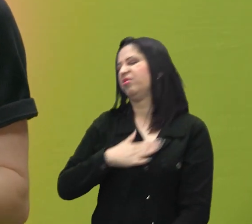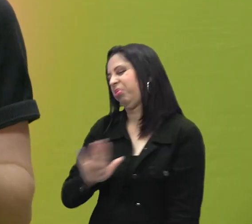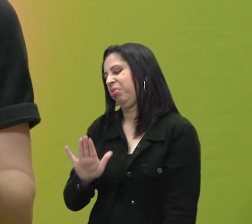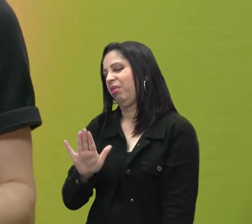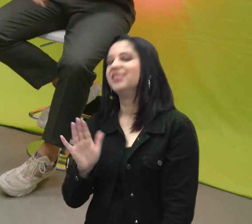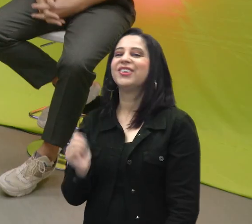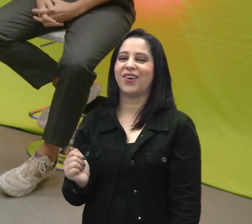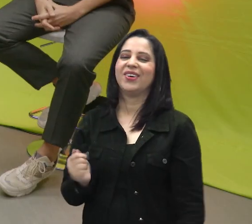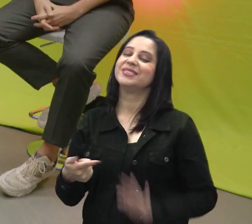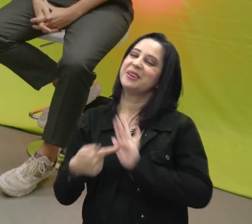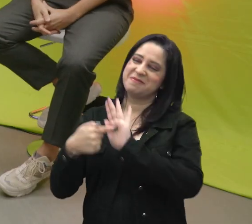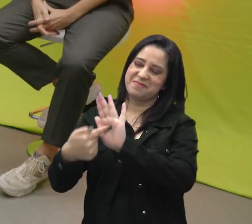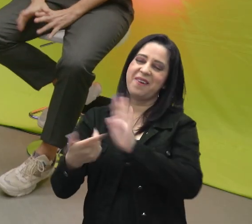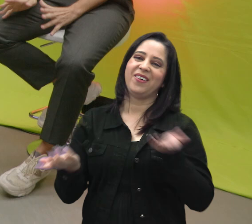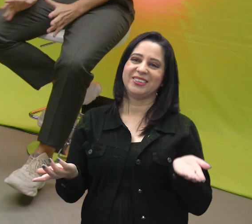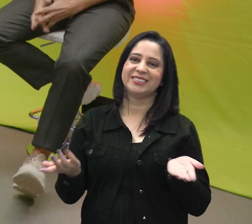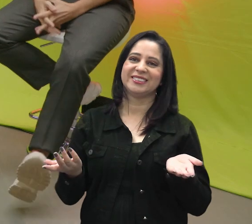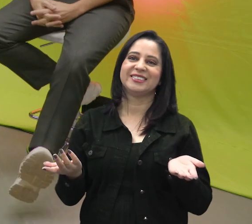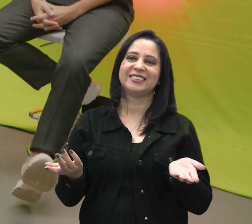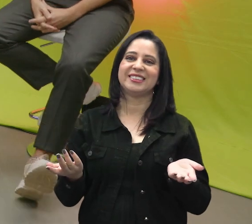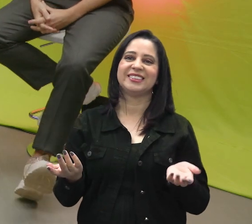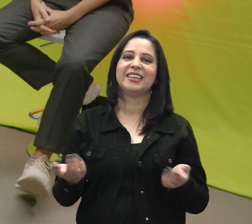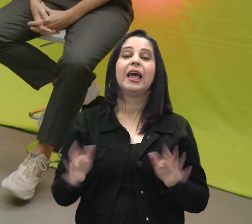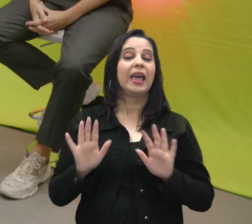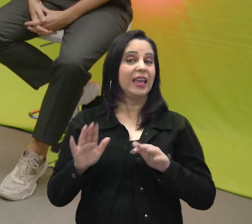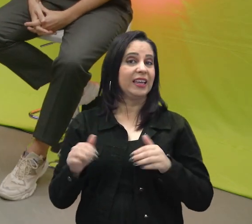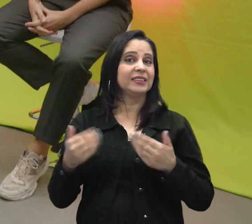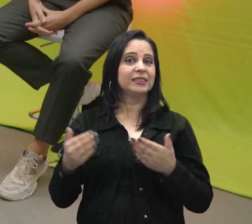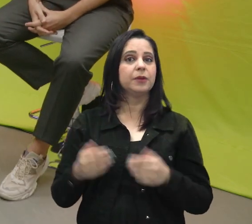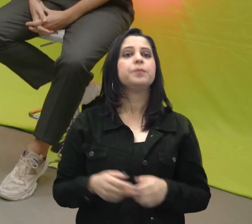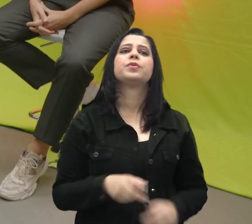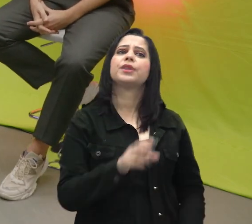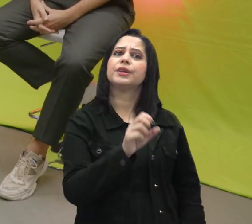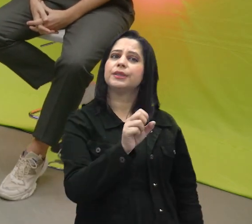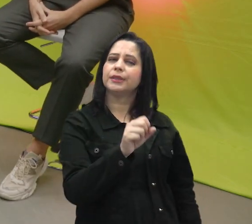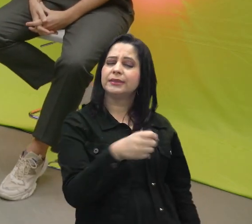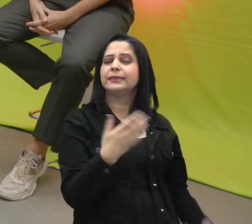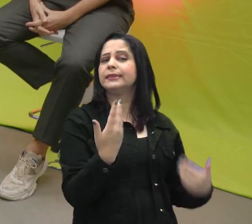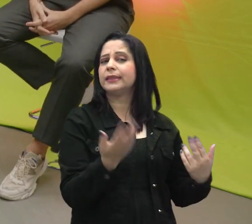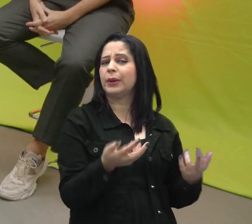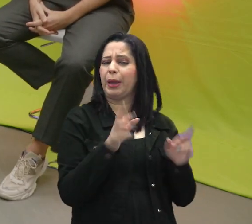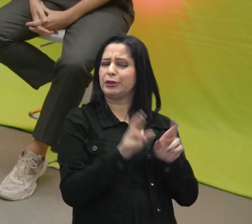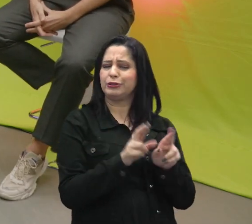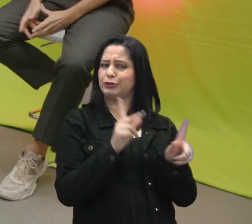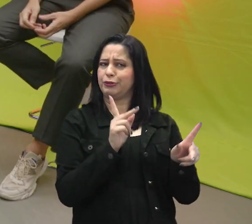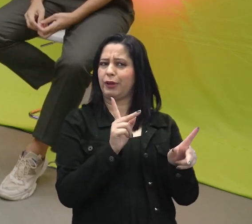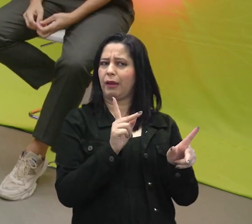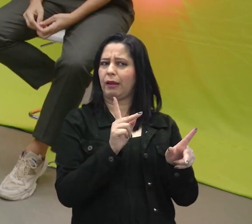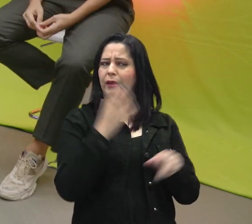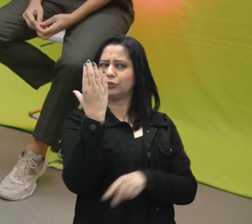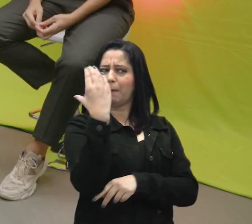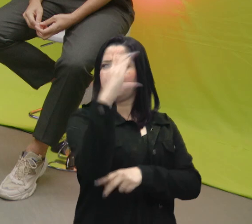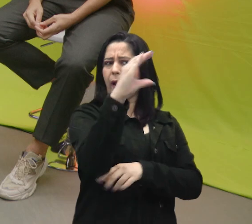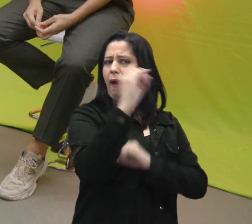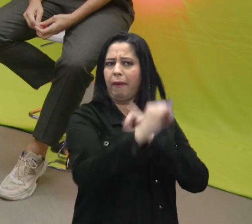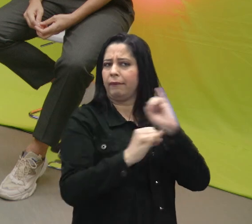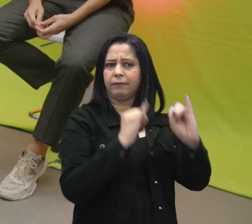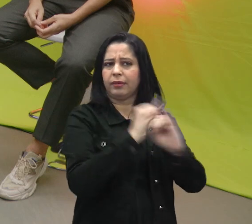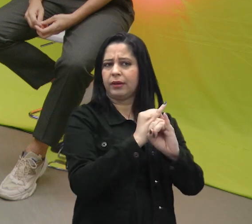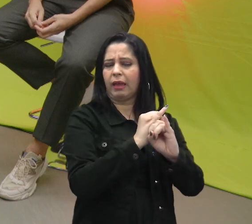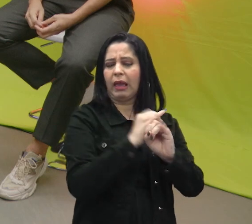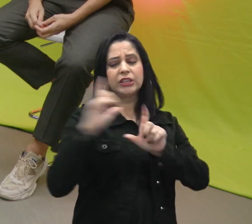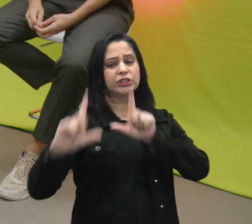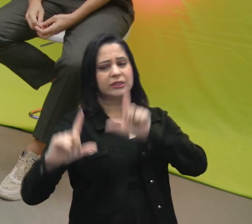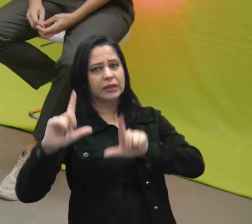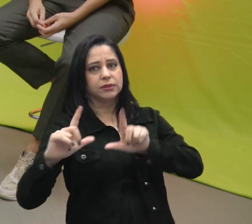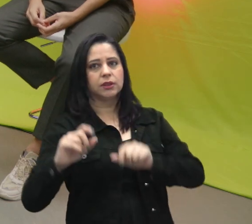desprazer. O contraponto, né? Exatamente. Então é essa brincadeira que eu faço na internet. E é muito diferente para você produzir para a internet do que produzir para as outras